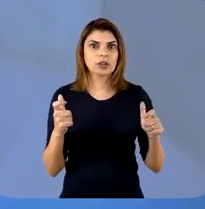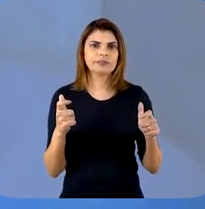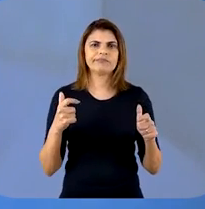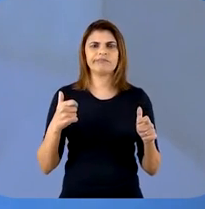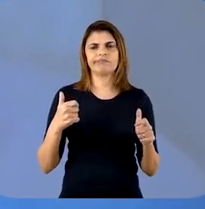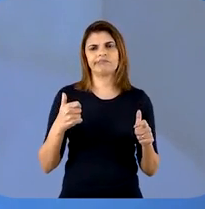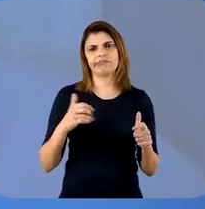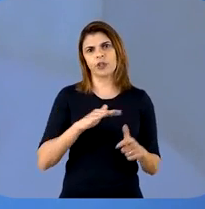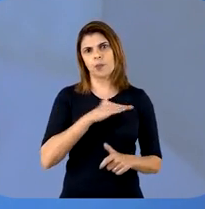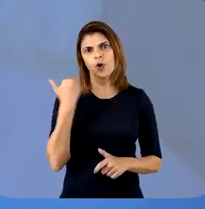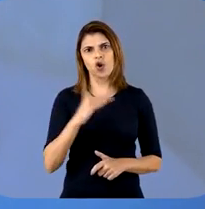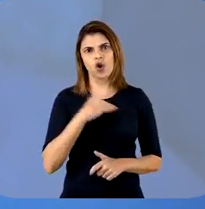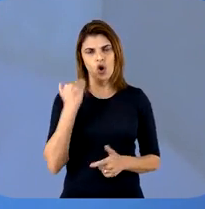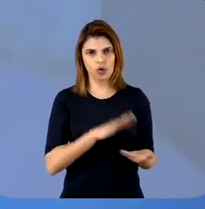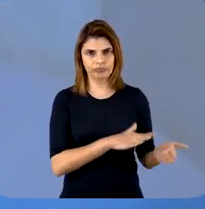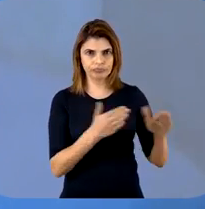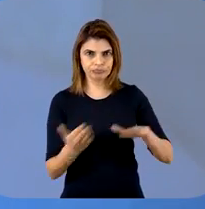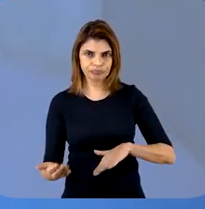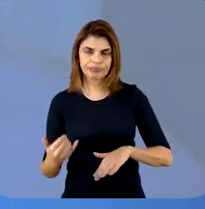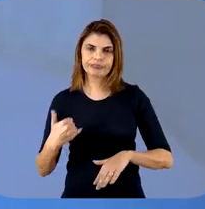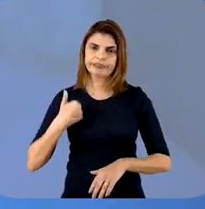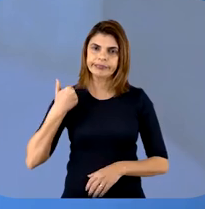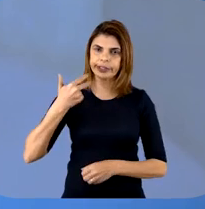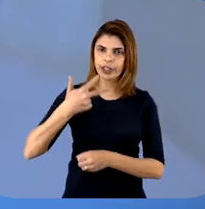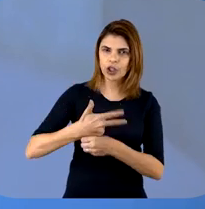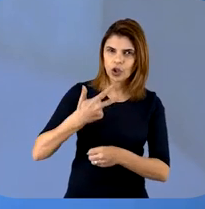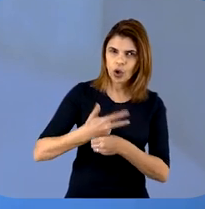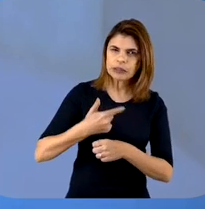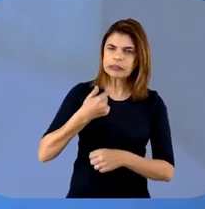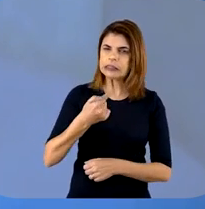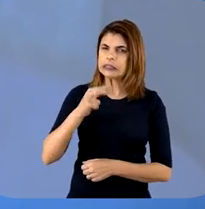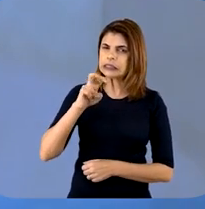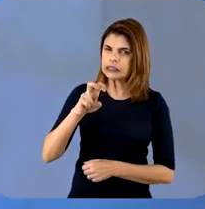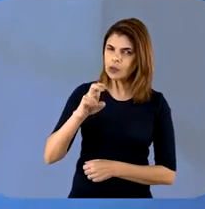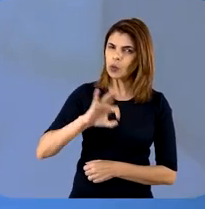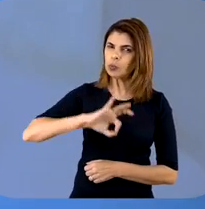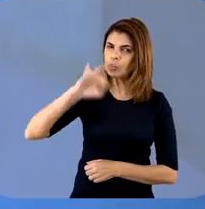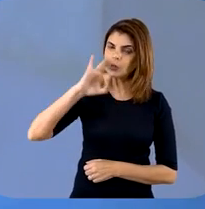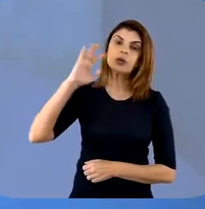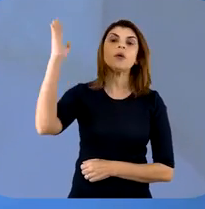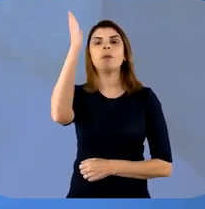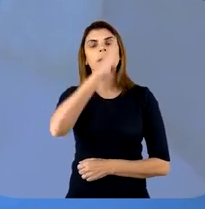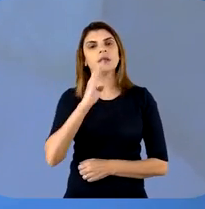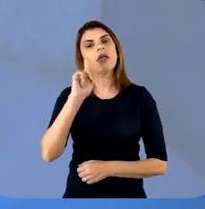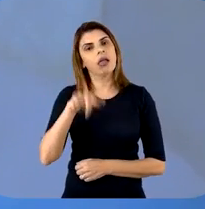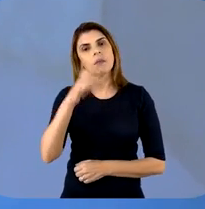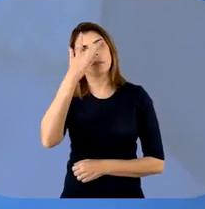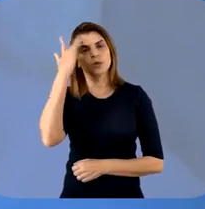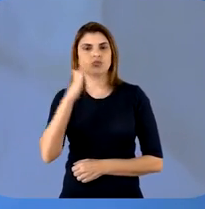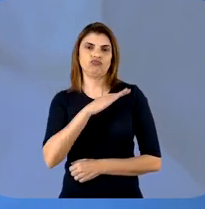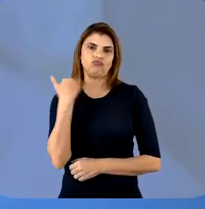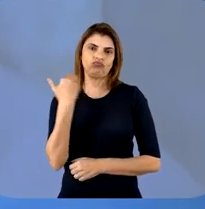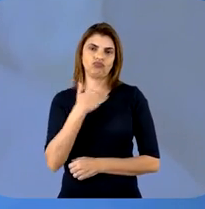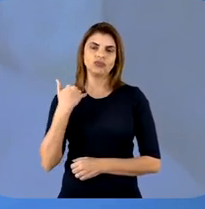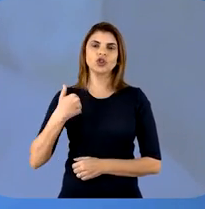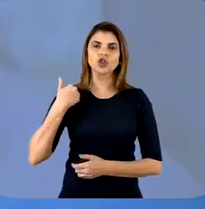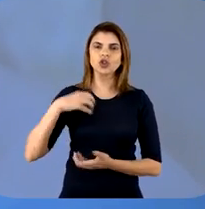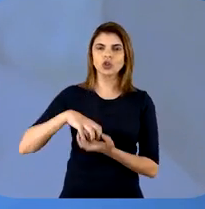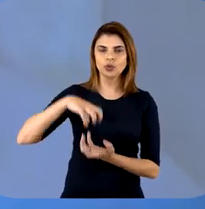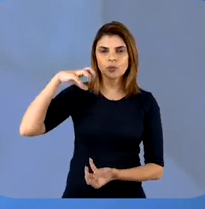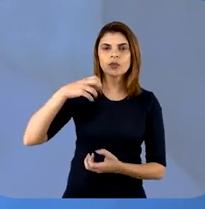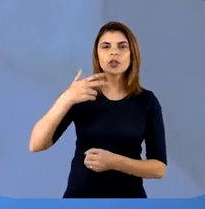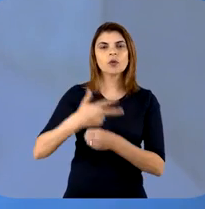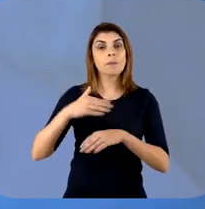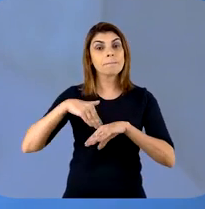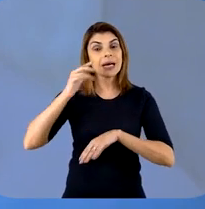dos óbitos se dá entre os idosos, quer dizer, mais de 75% dos óbitos no Brasil, ela ocorre nos idosos, nas pessoas com